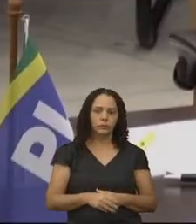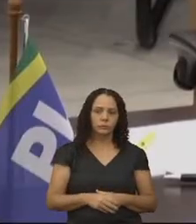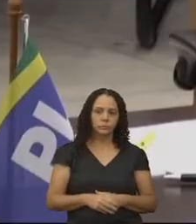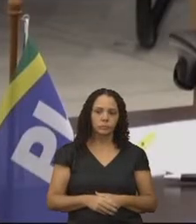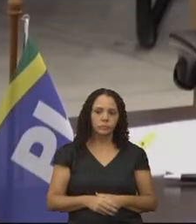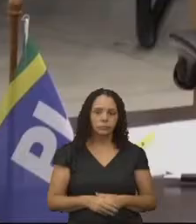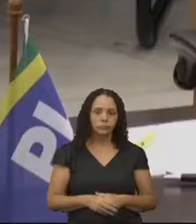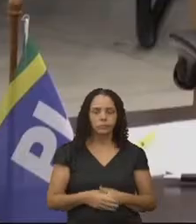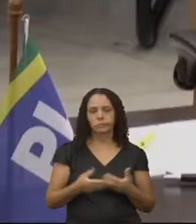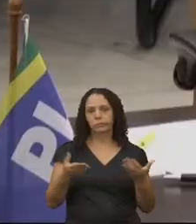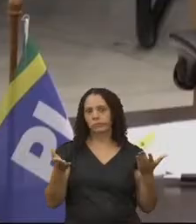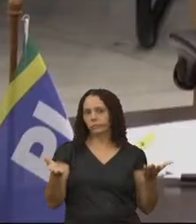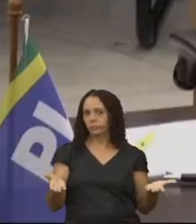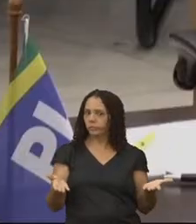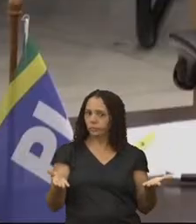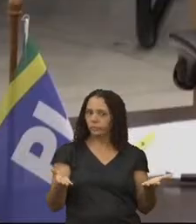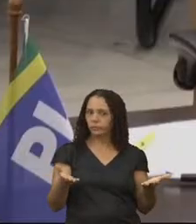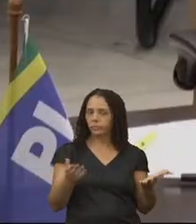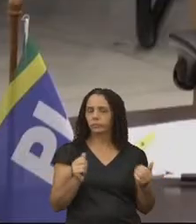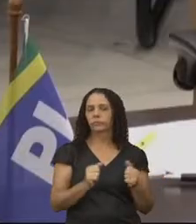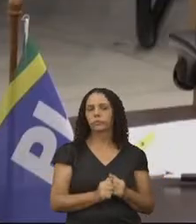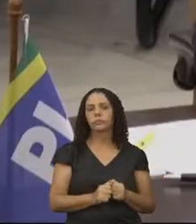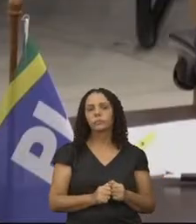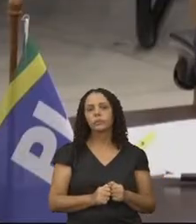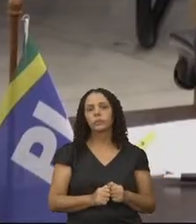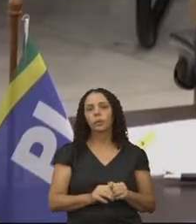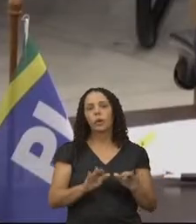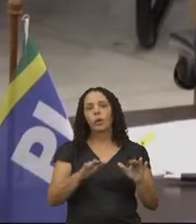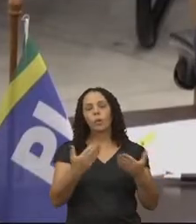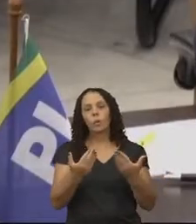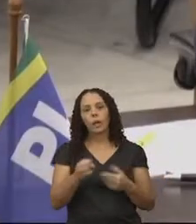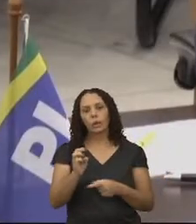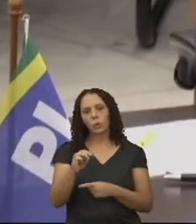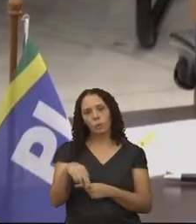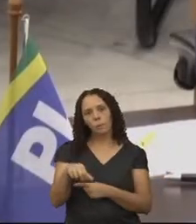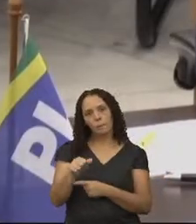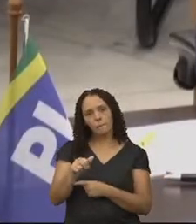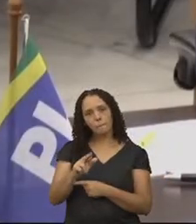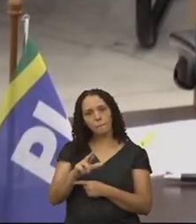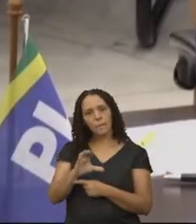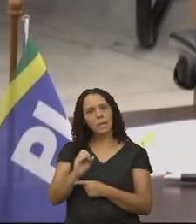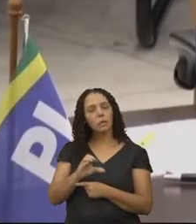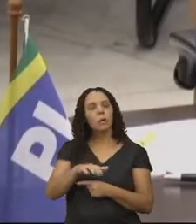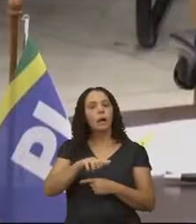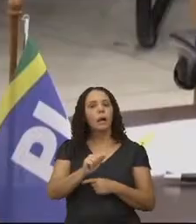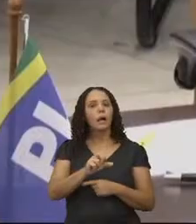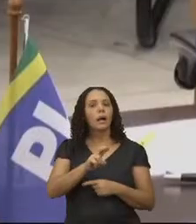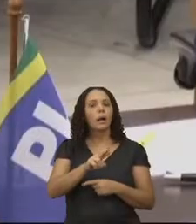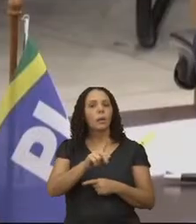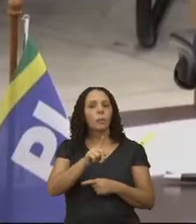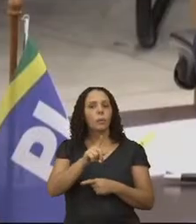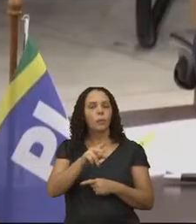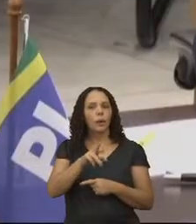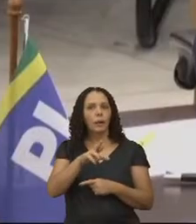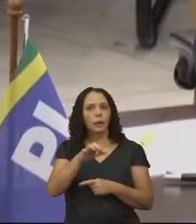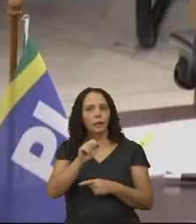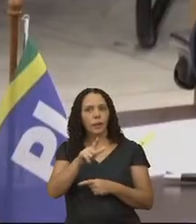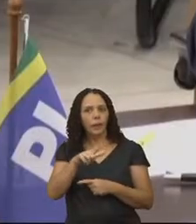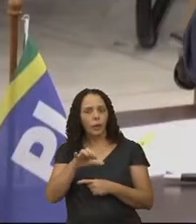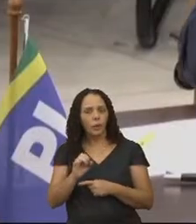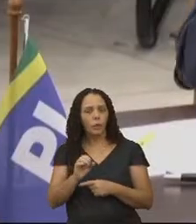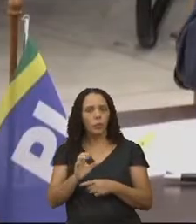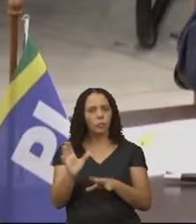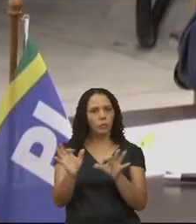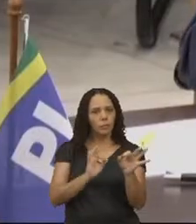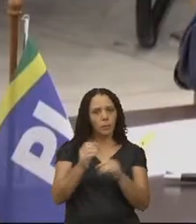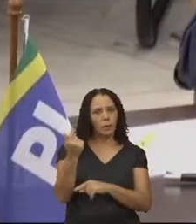Então não tem condições. Quando o Marco Aurélio foi implantar essa pedágio na cidade, ele não pensou nisso. Ele